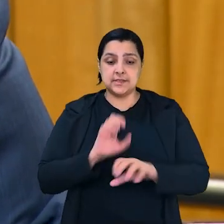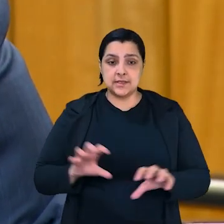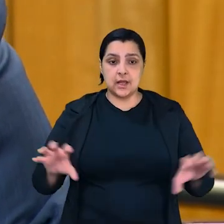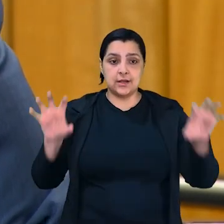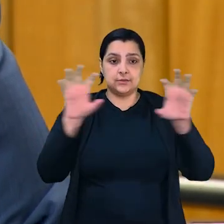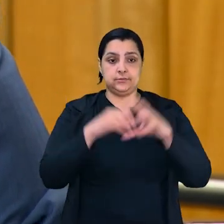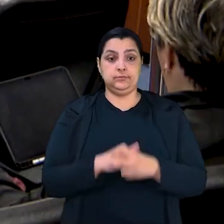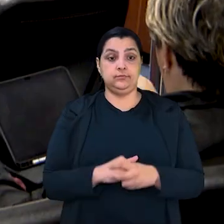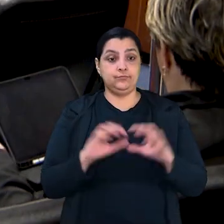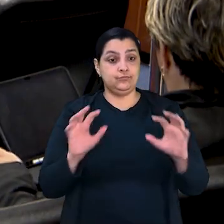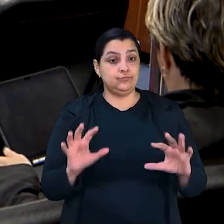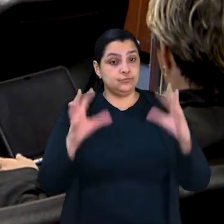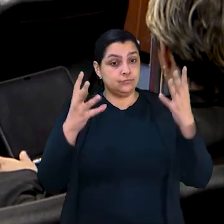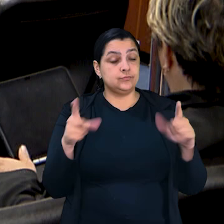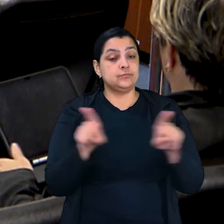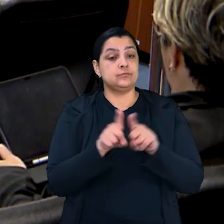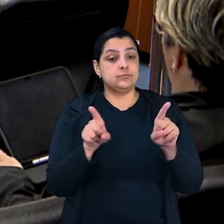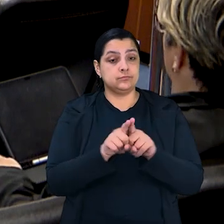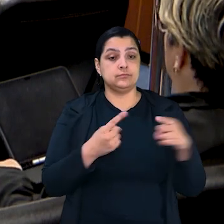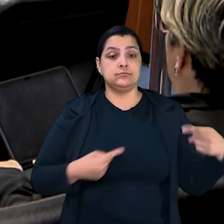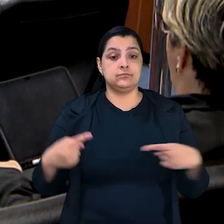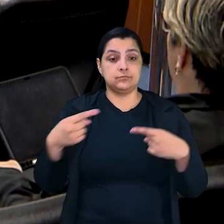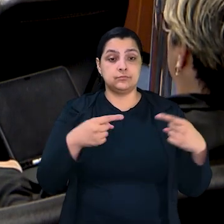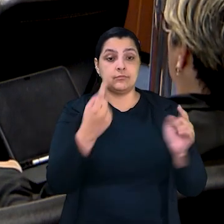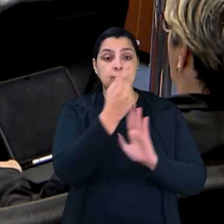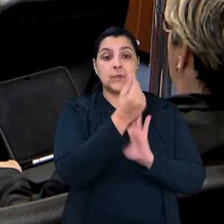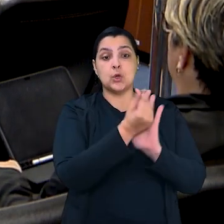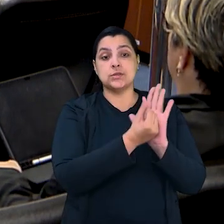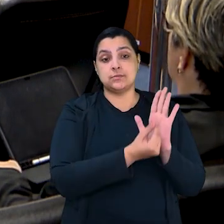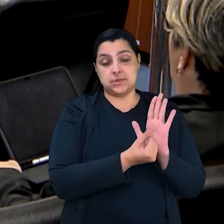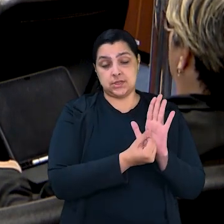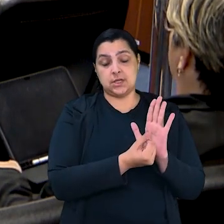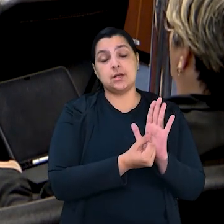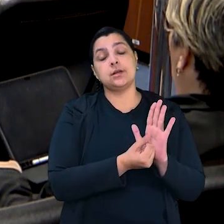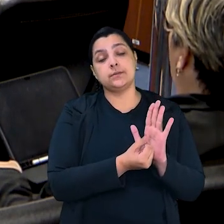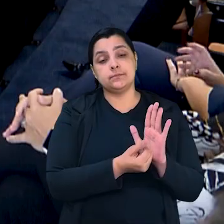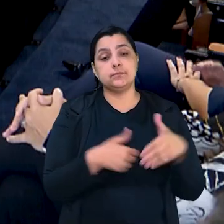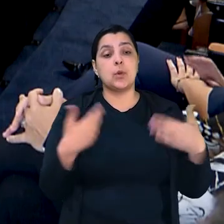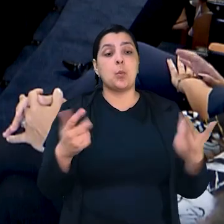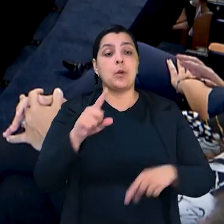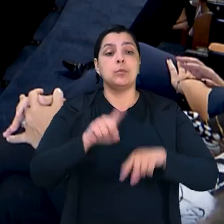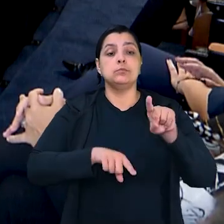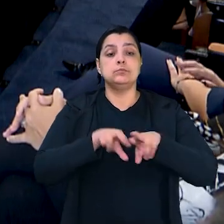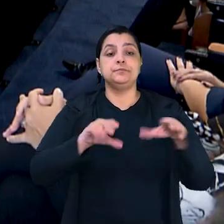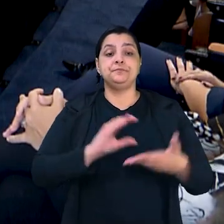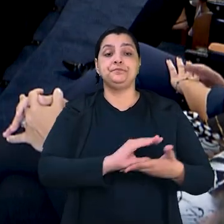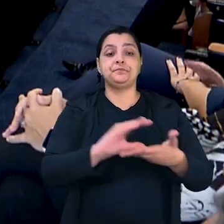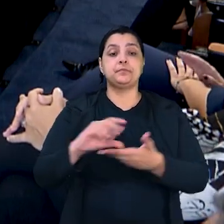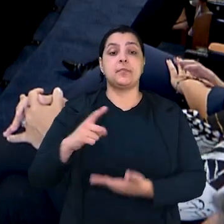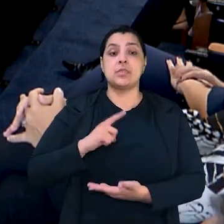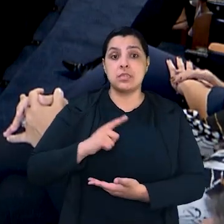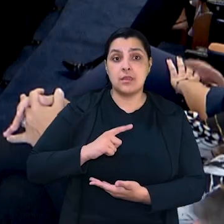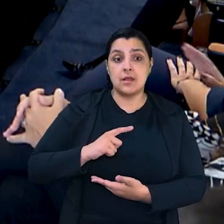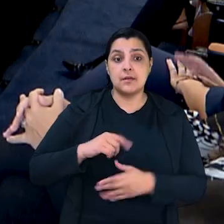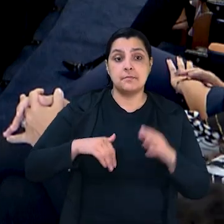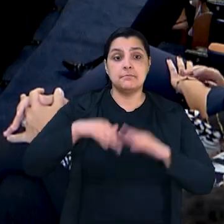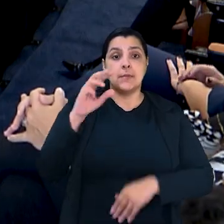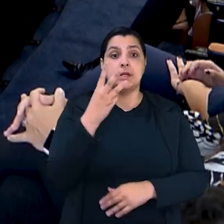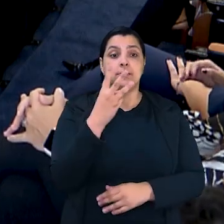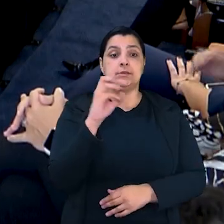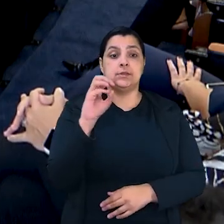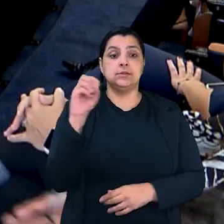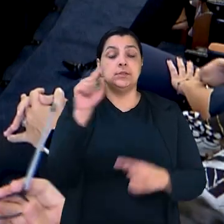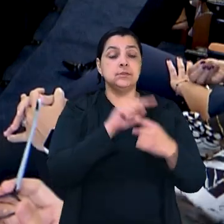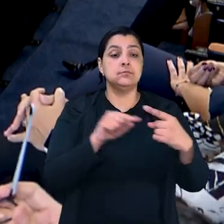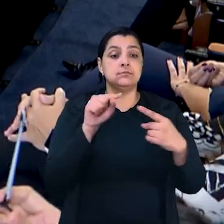planejamento dos estados. Durante o evento também foi debatida a questão orçamentária. quais recursos financeiros existem para que as